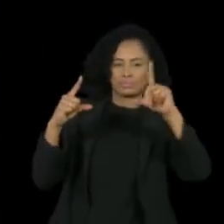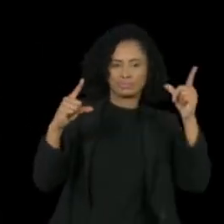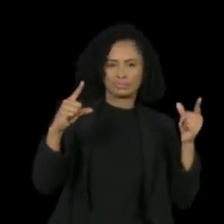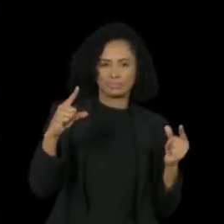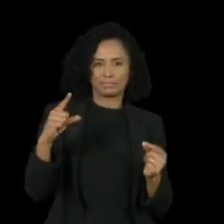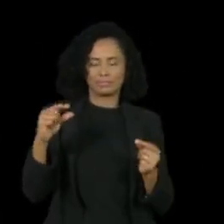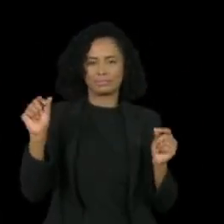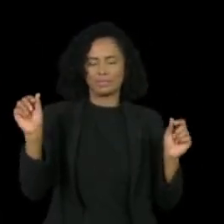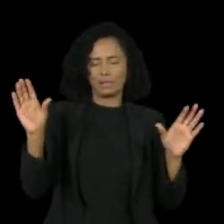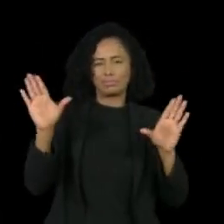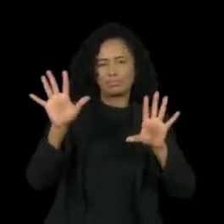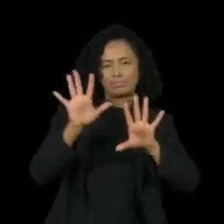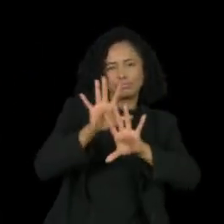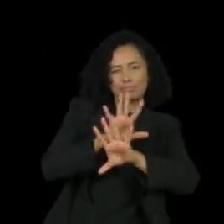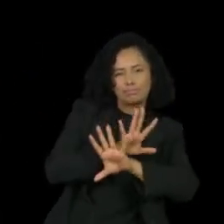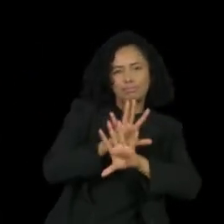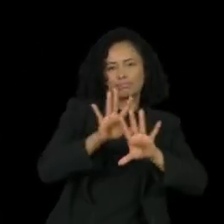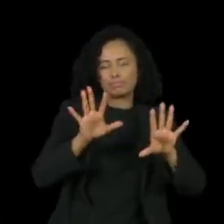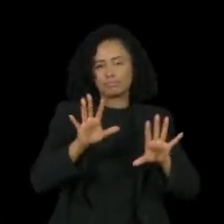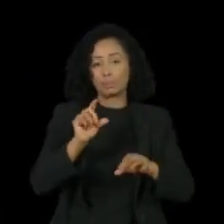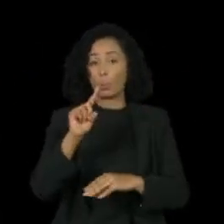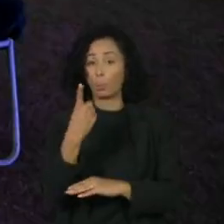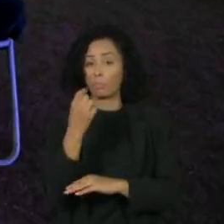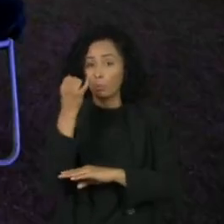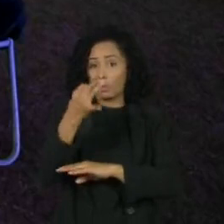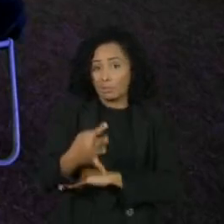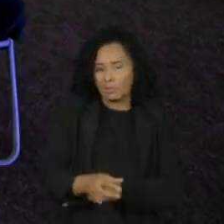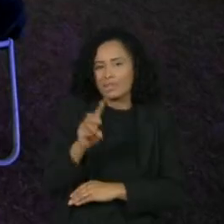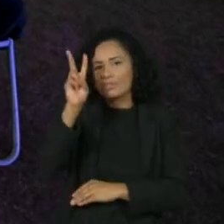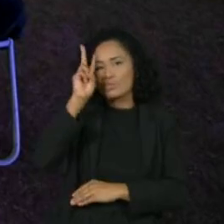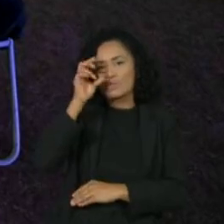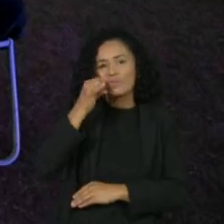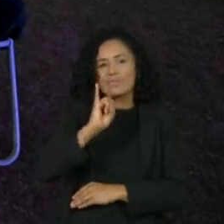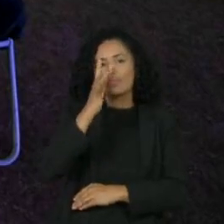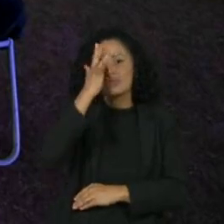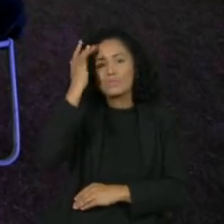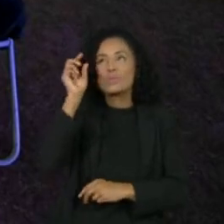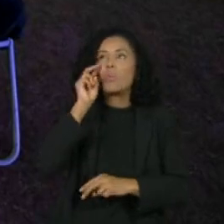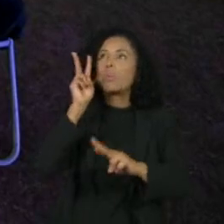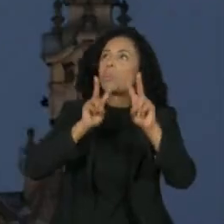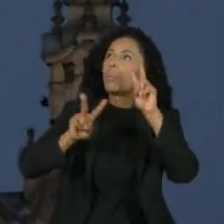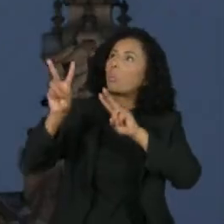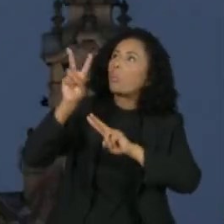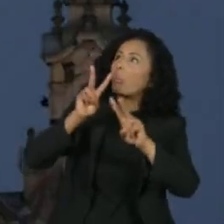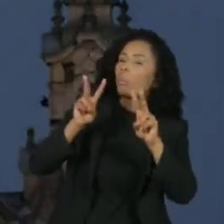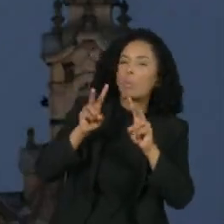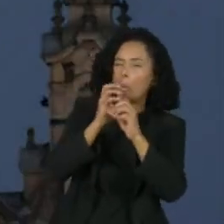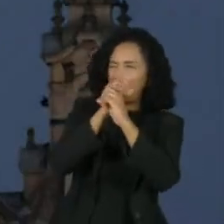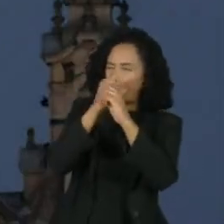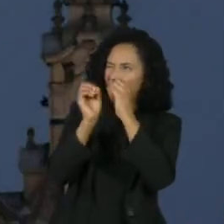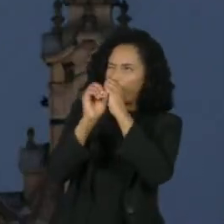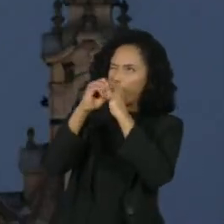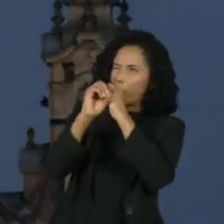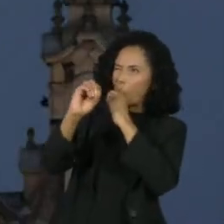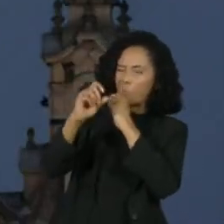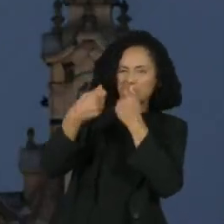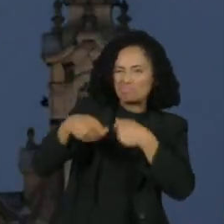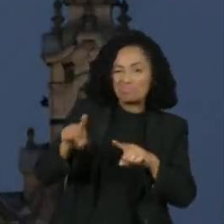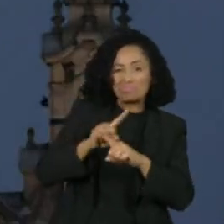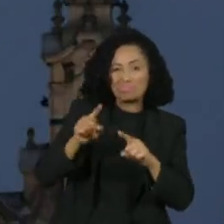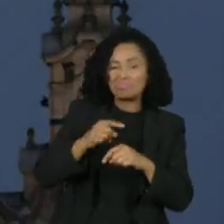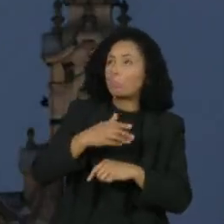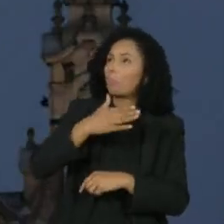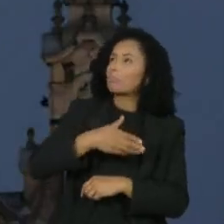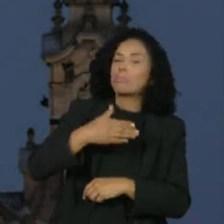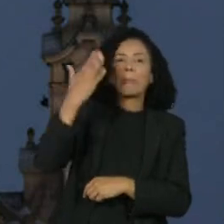pouco depois da uma hora da manhã desta segunda-feira aqui olhou para o céu mesmo sem nenhum equipamento viu a lua de sangue'